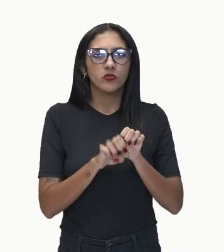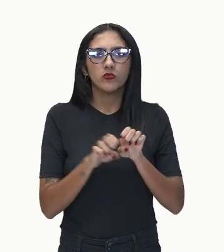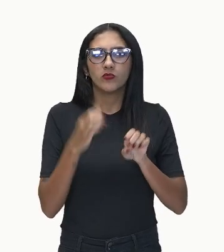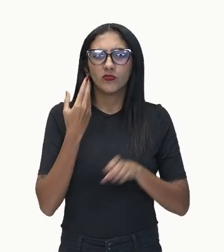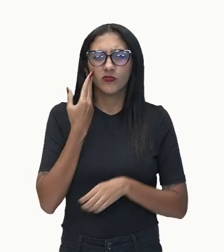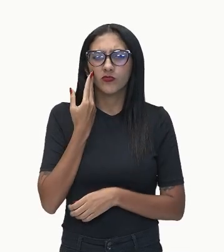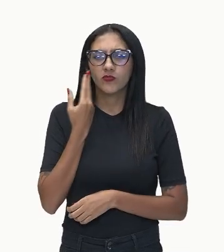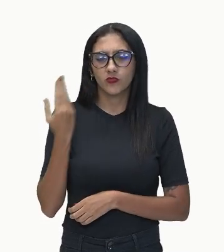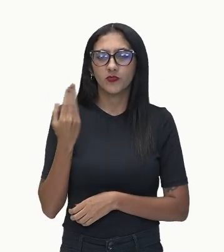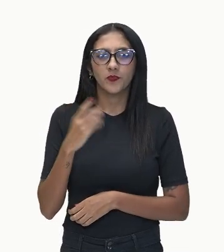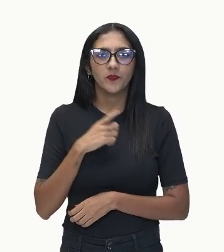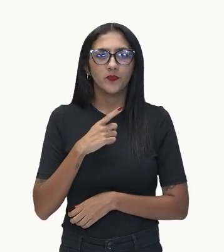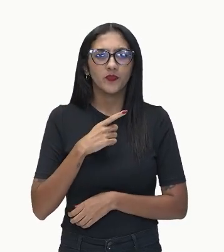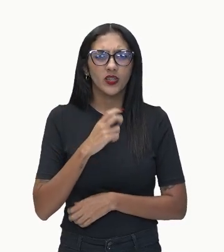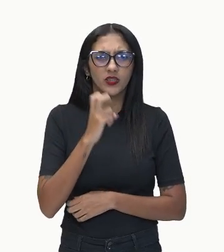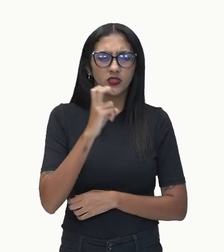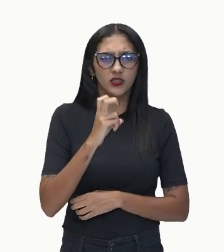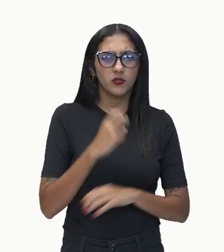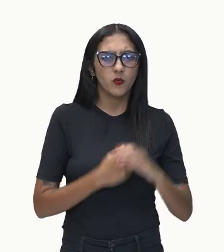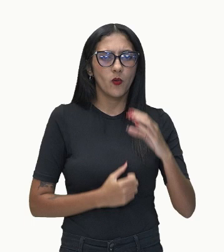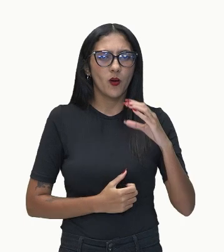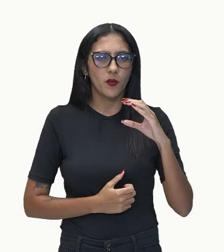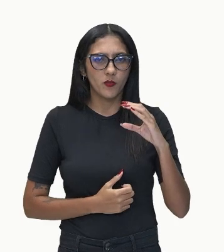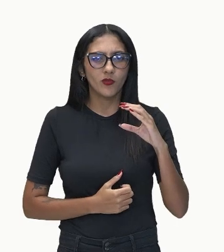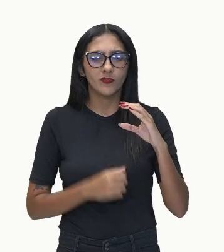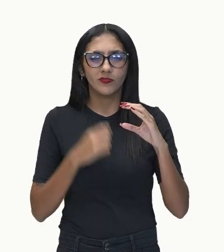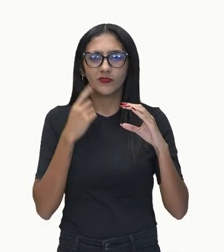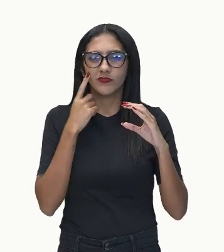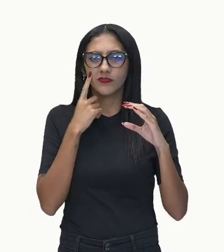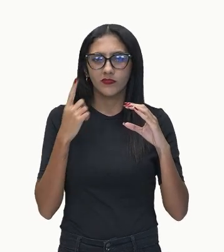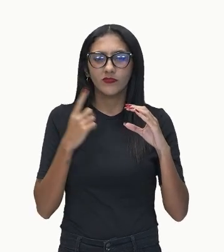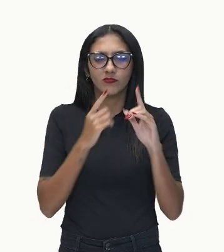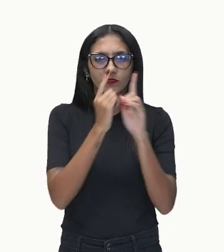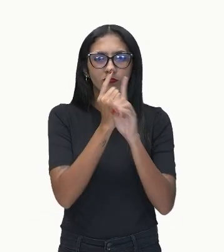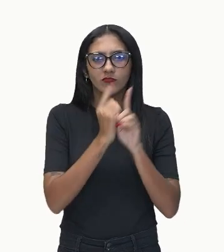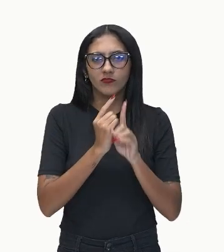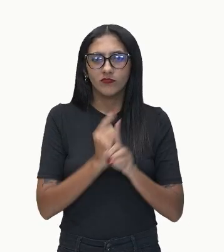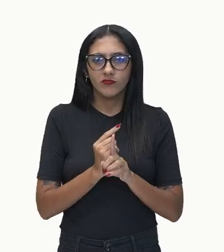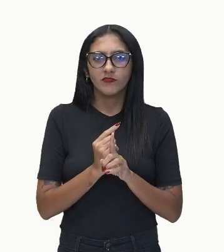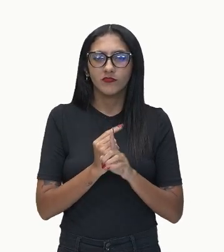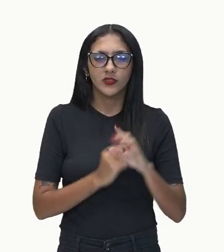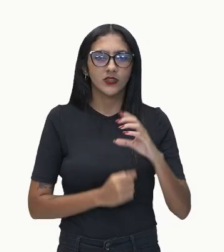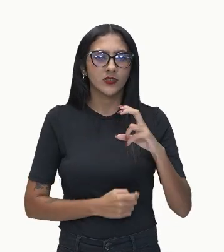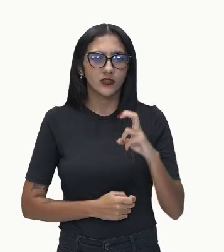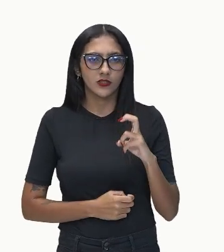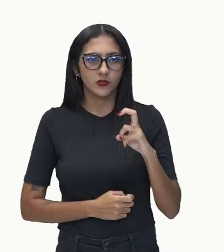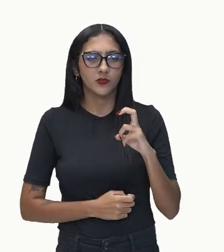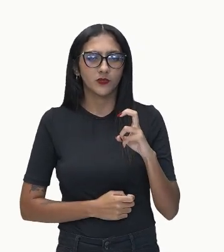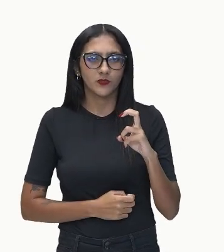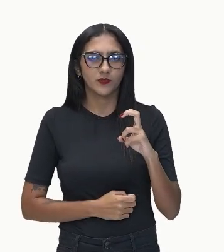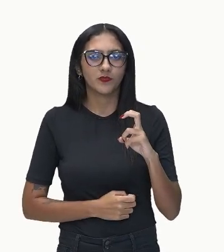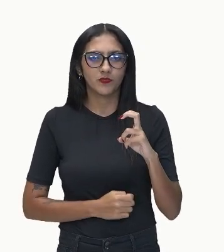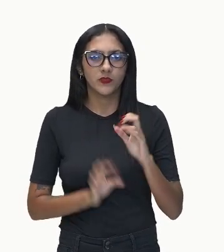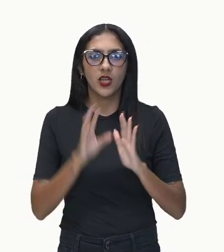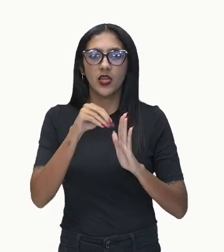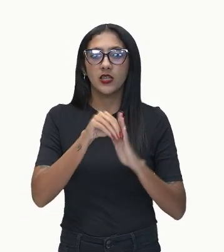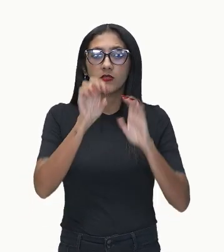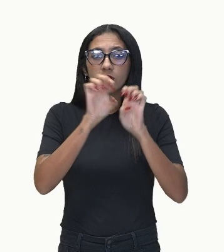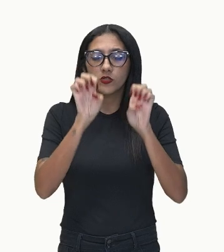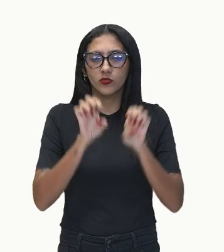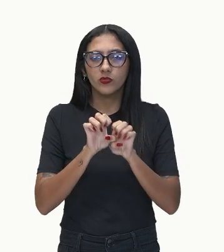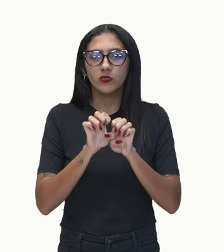aqui, que tem 5 átomos de carbonos, ó. 5 átomos de carbonos aqui nessa